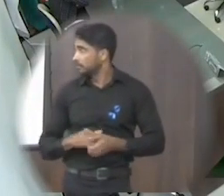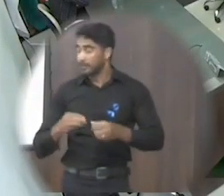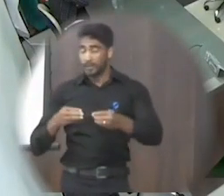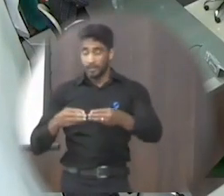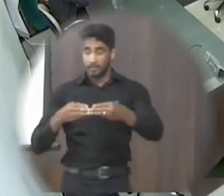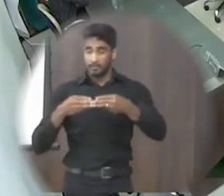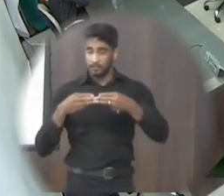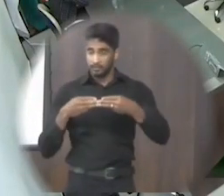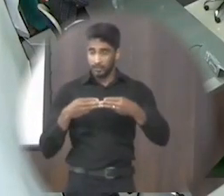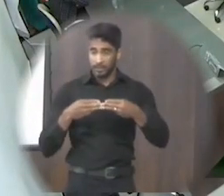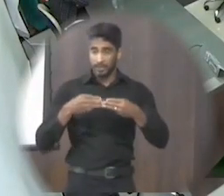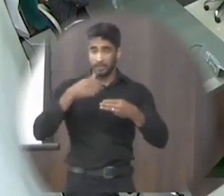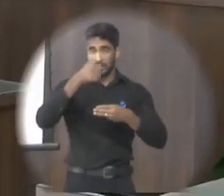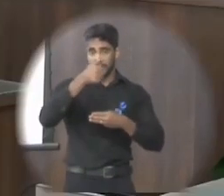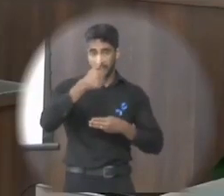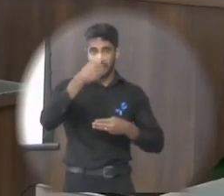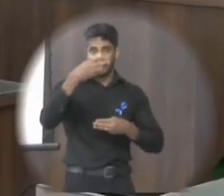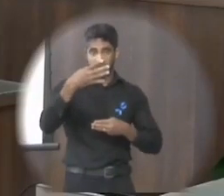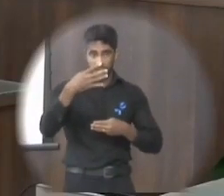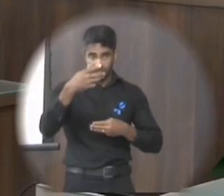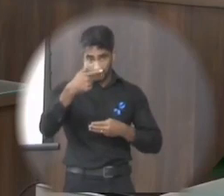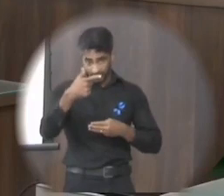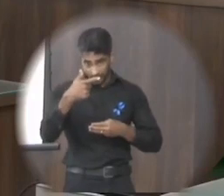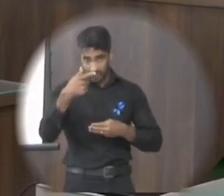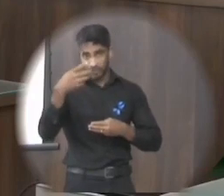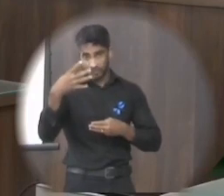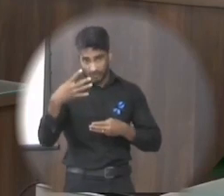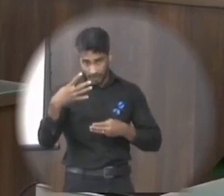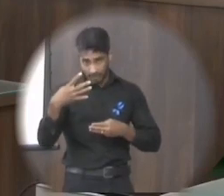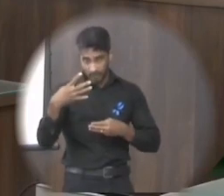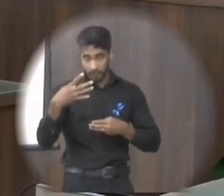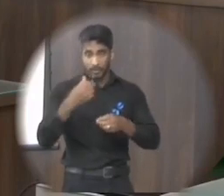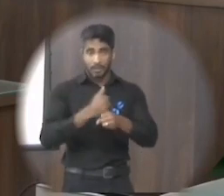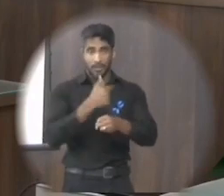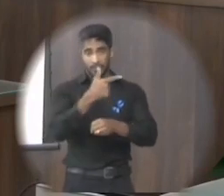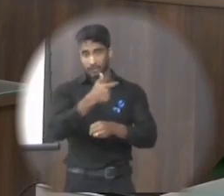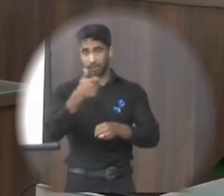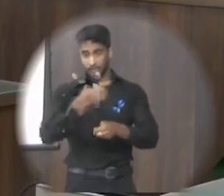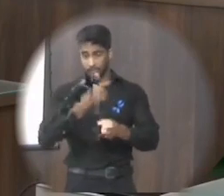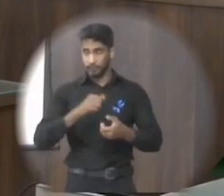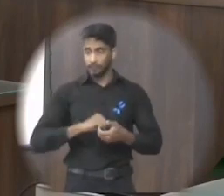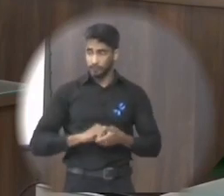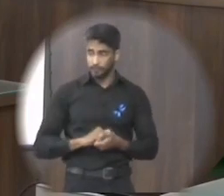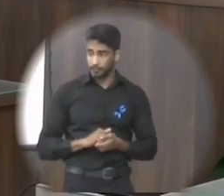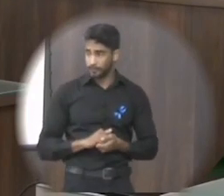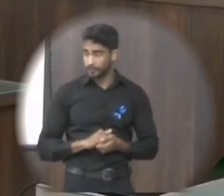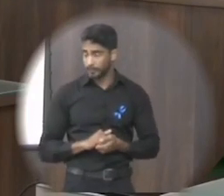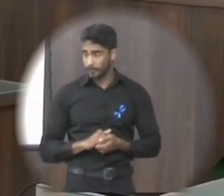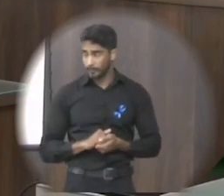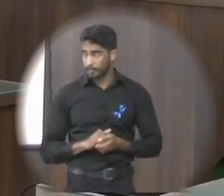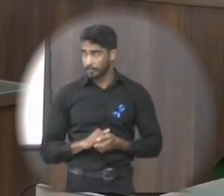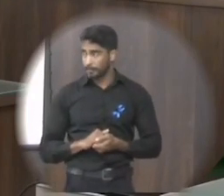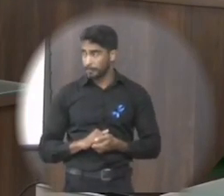Moção 124/2021,